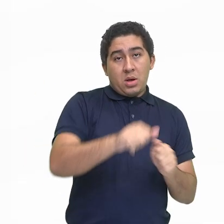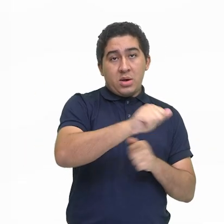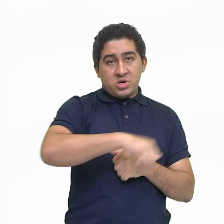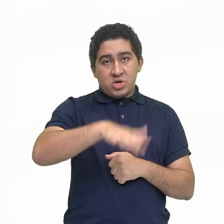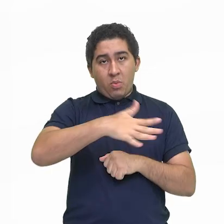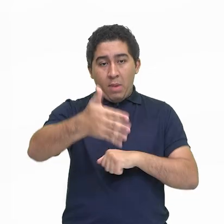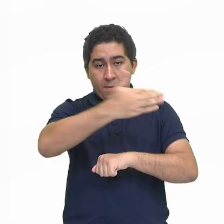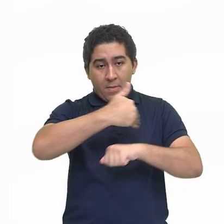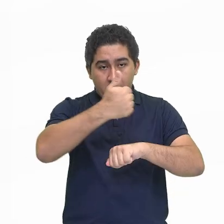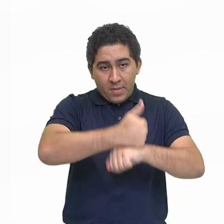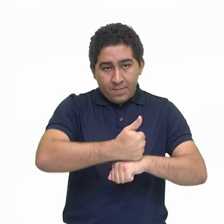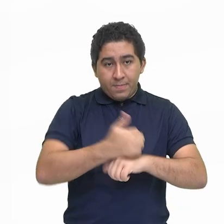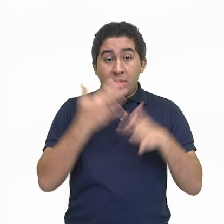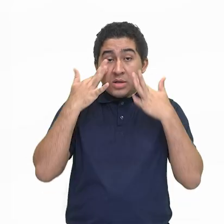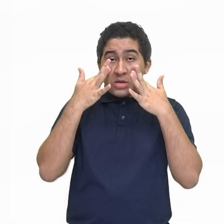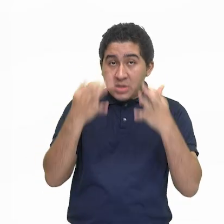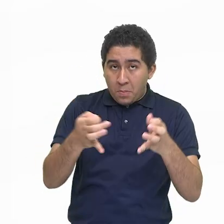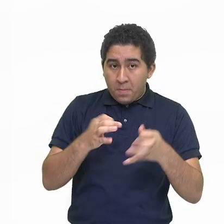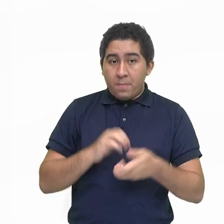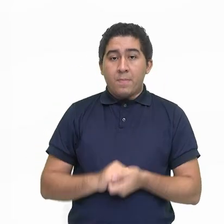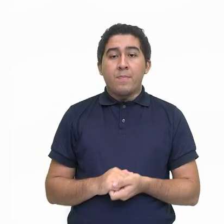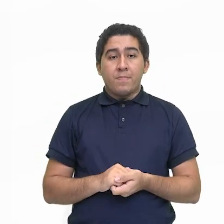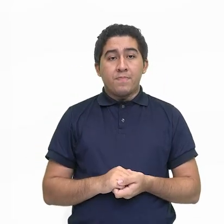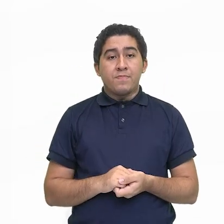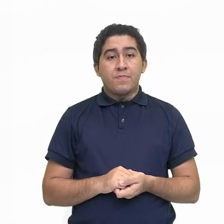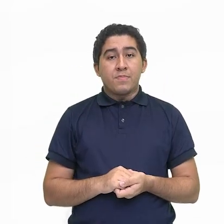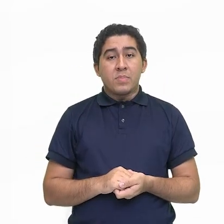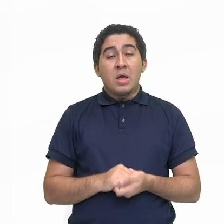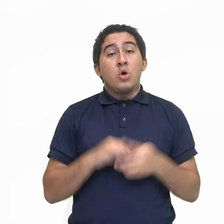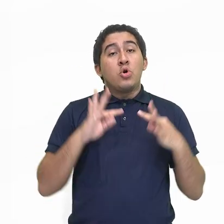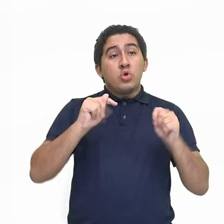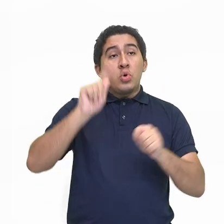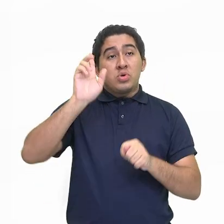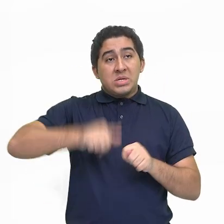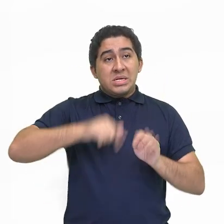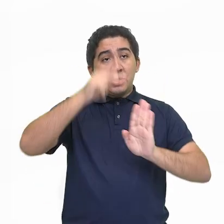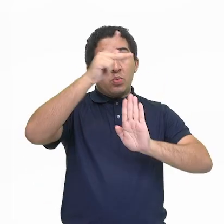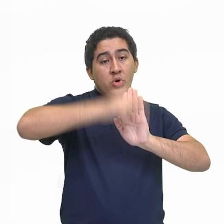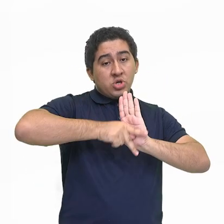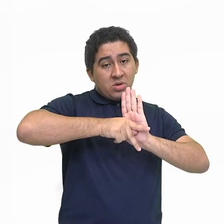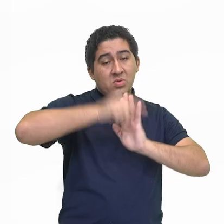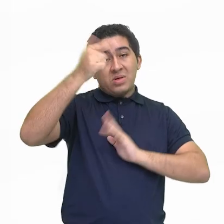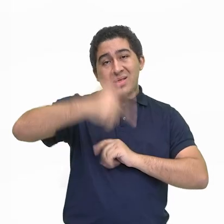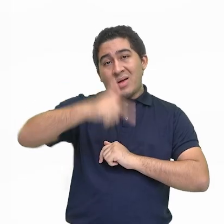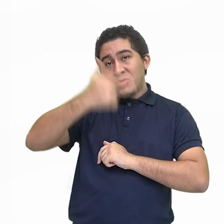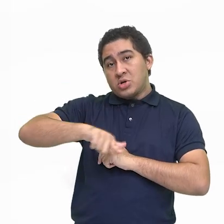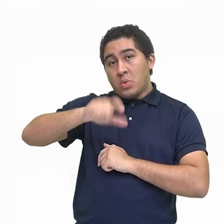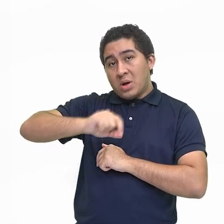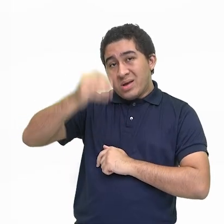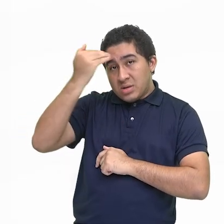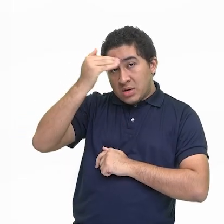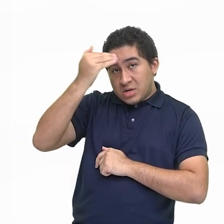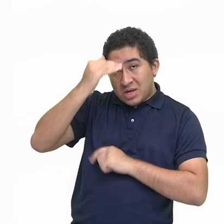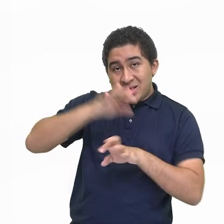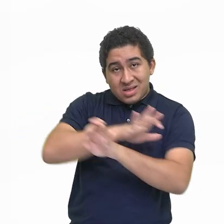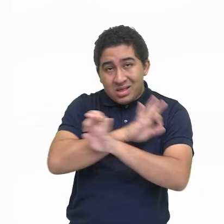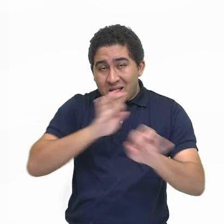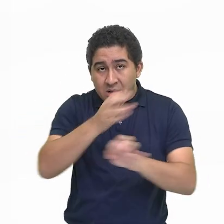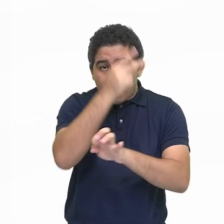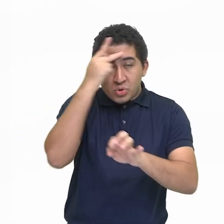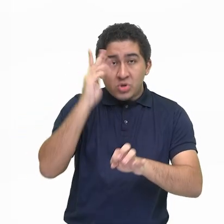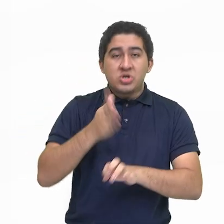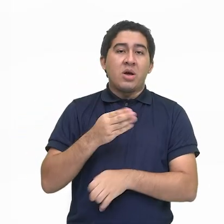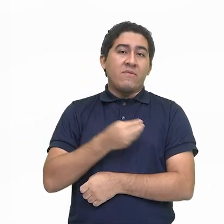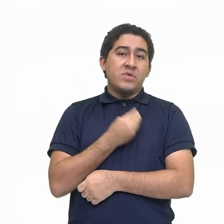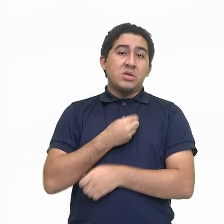região. Prestem atenção, tá, gente? Todos esses projetos não levavam em consideração as pessoas que já